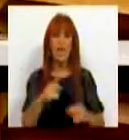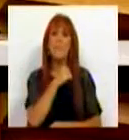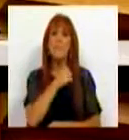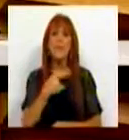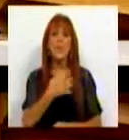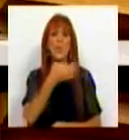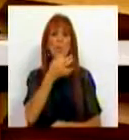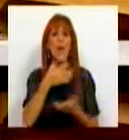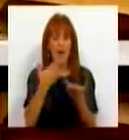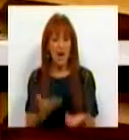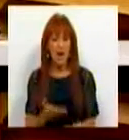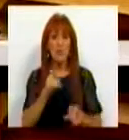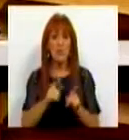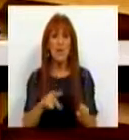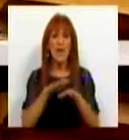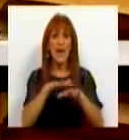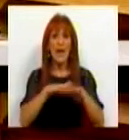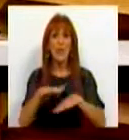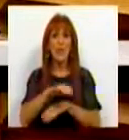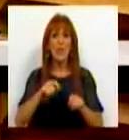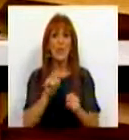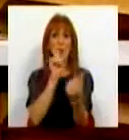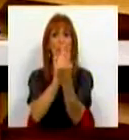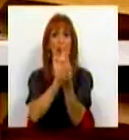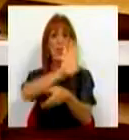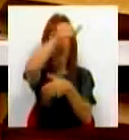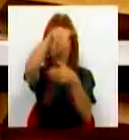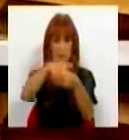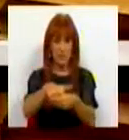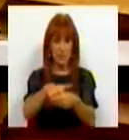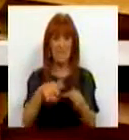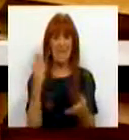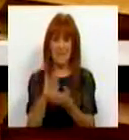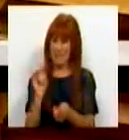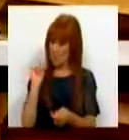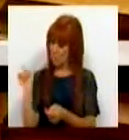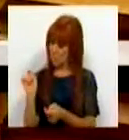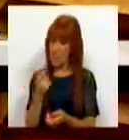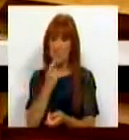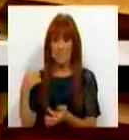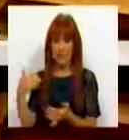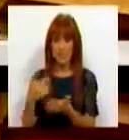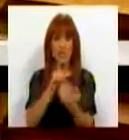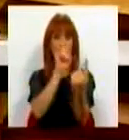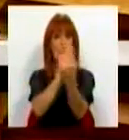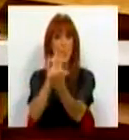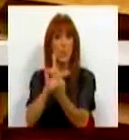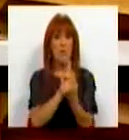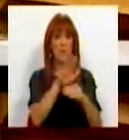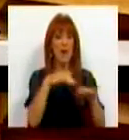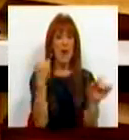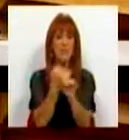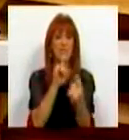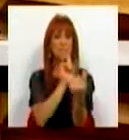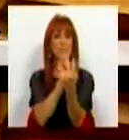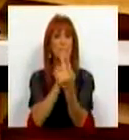Permitam-me que fale agora da Rede Nacional de Balcões de Inclusão. Desde o passado mês de abril, estes balcões prestam um serviço